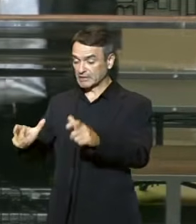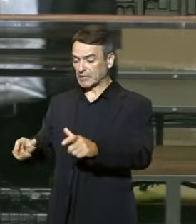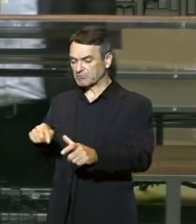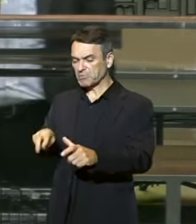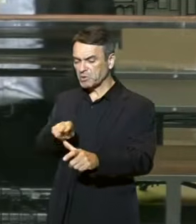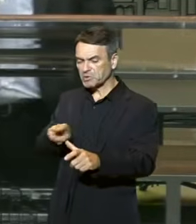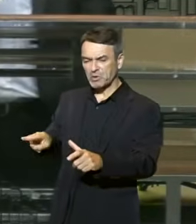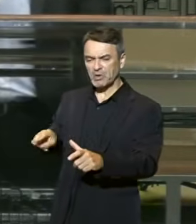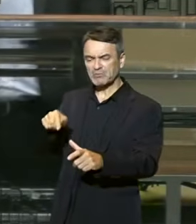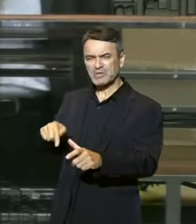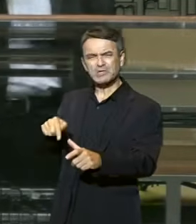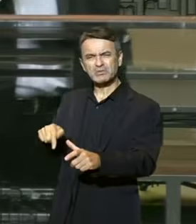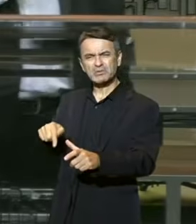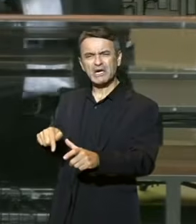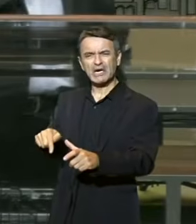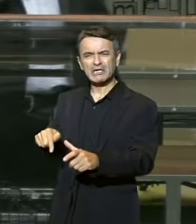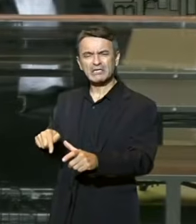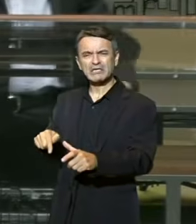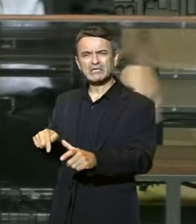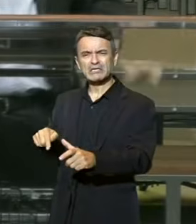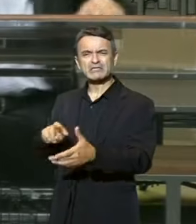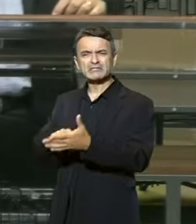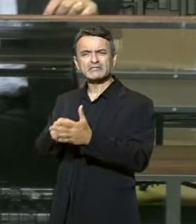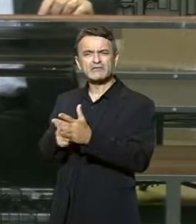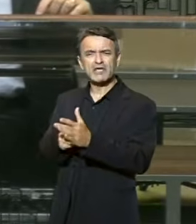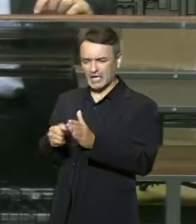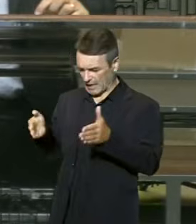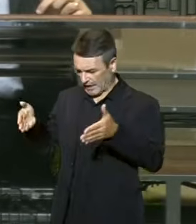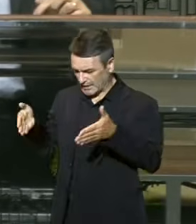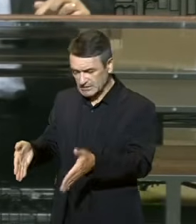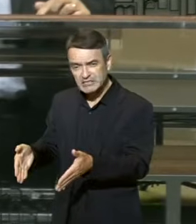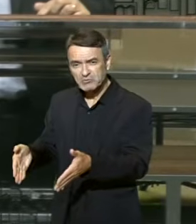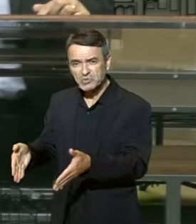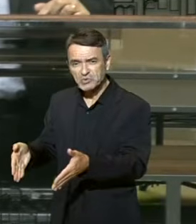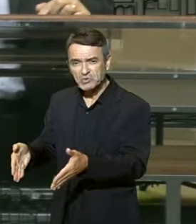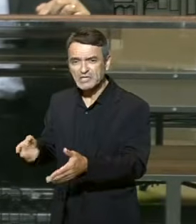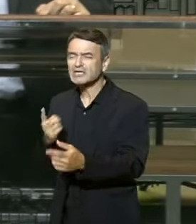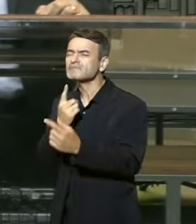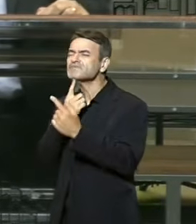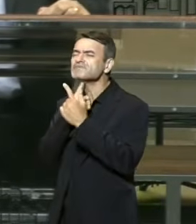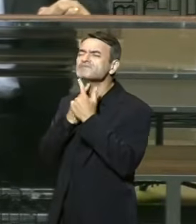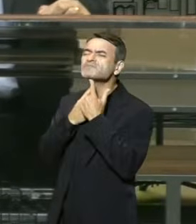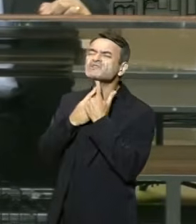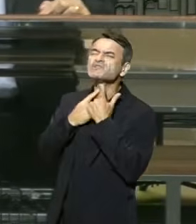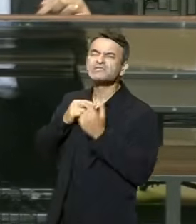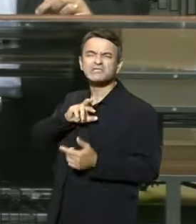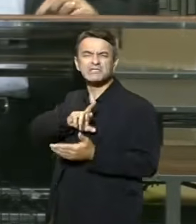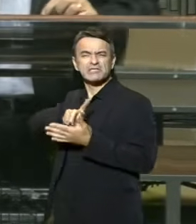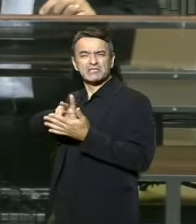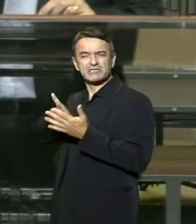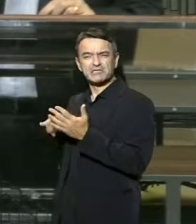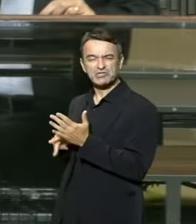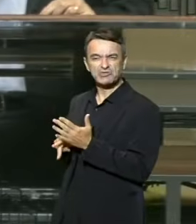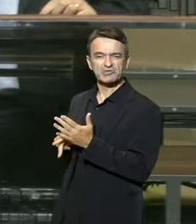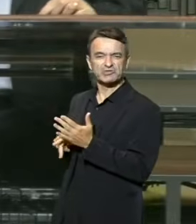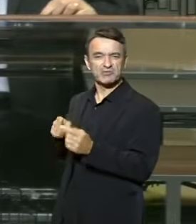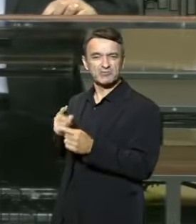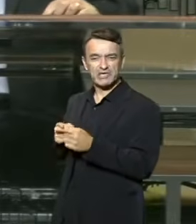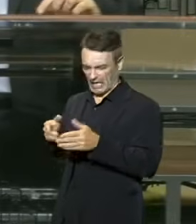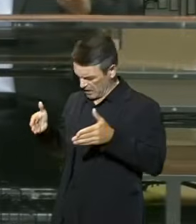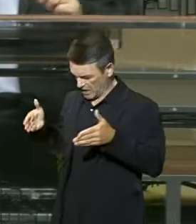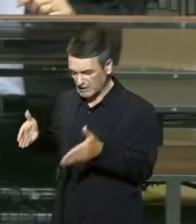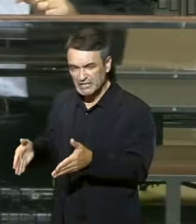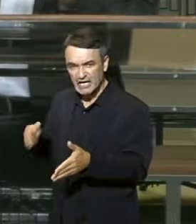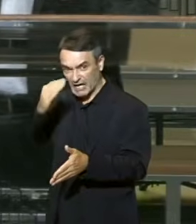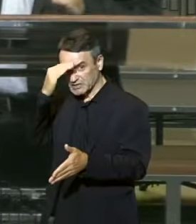Kibroth Hattaavah, que quer dizer as sepulturas do desejo, pois ali ficaram sepultadas